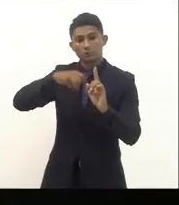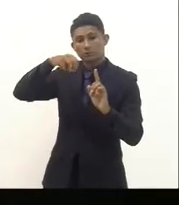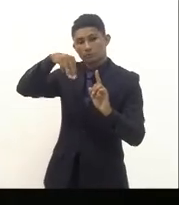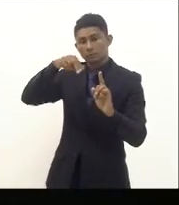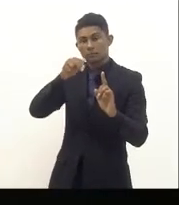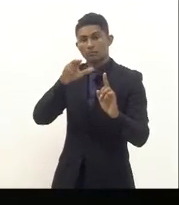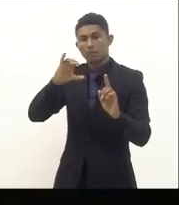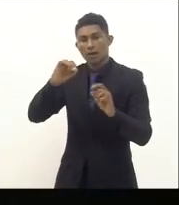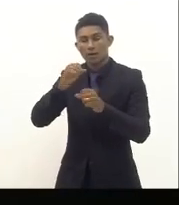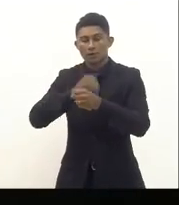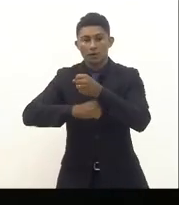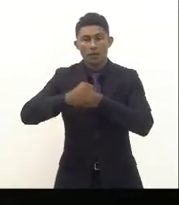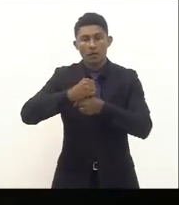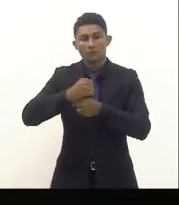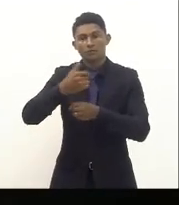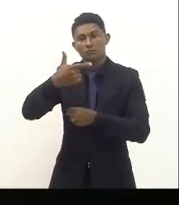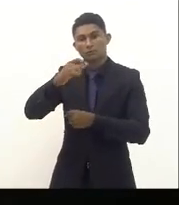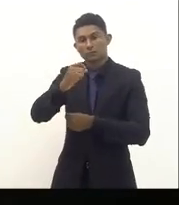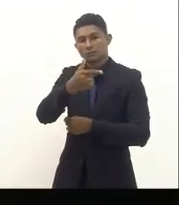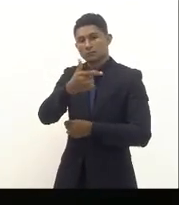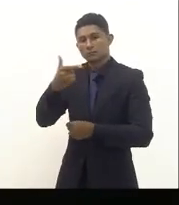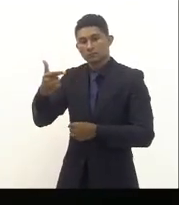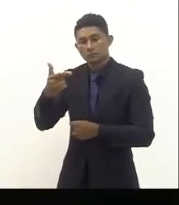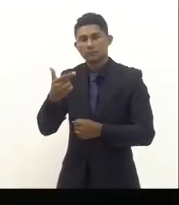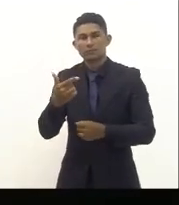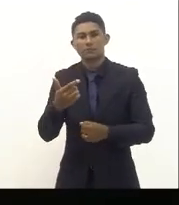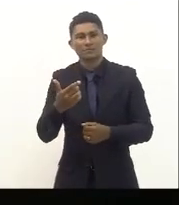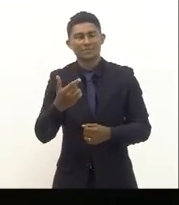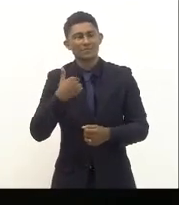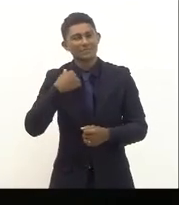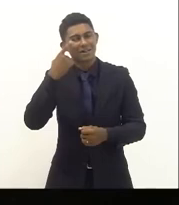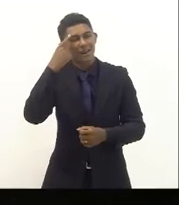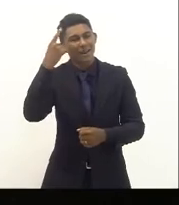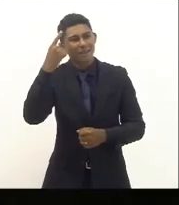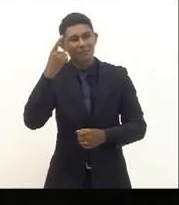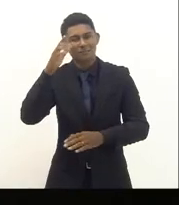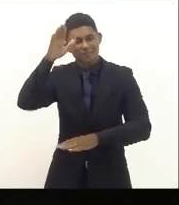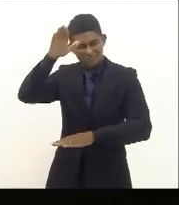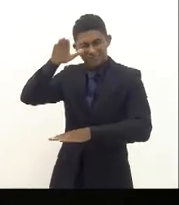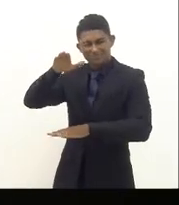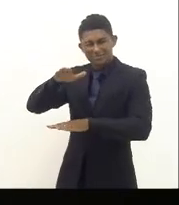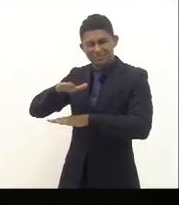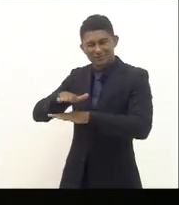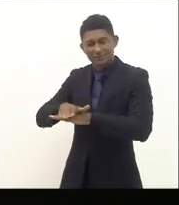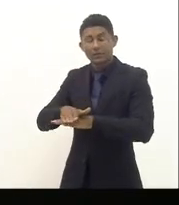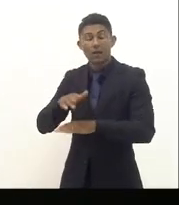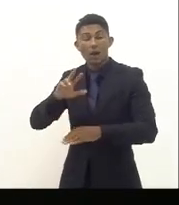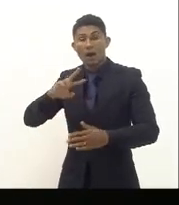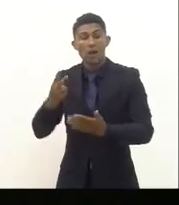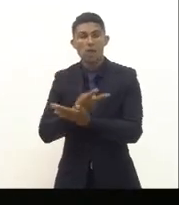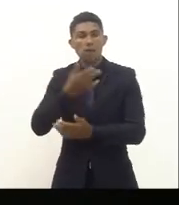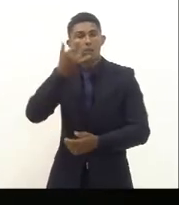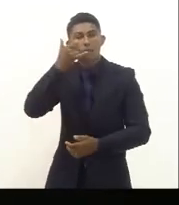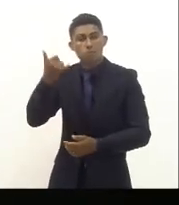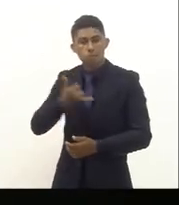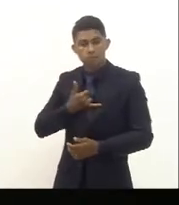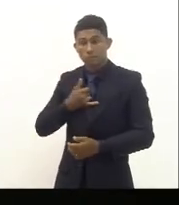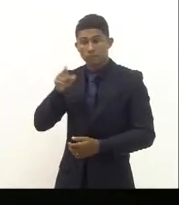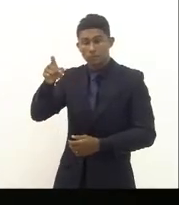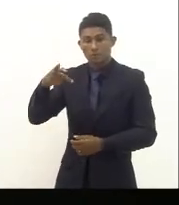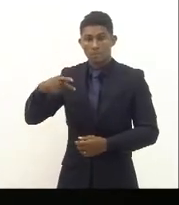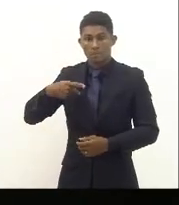de 2022 era uma tarde final de tarde eu recebi o telefonema de um querido